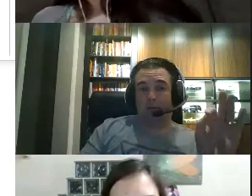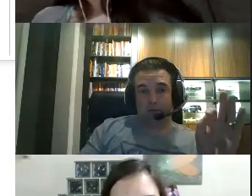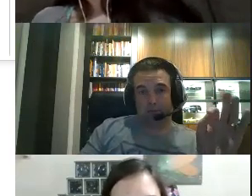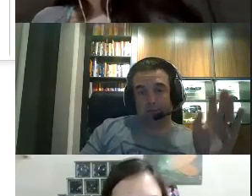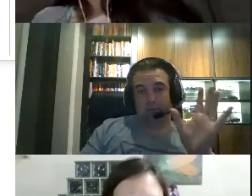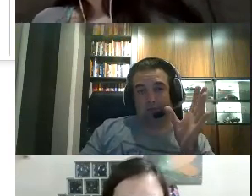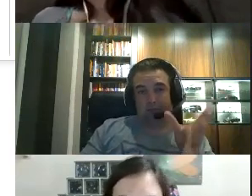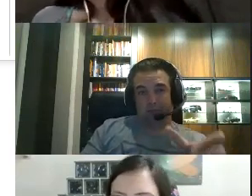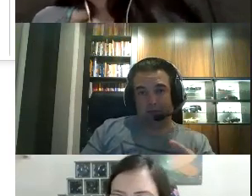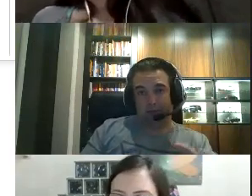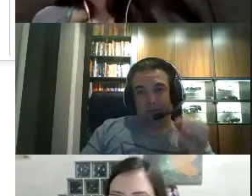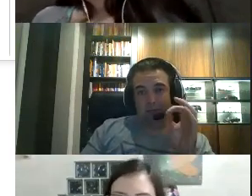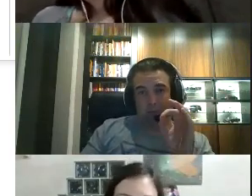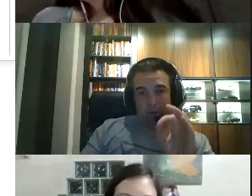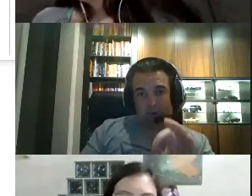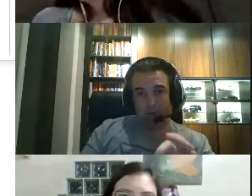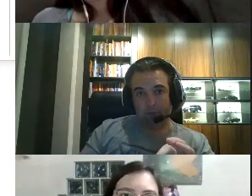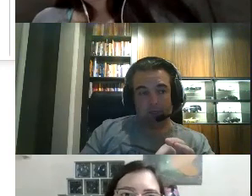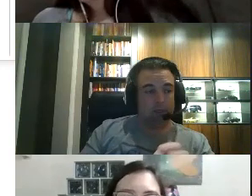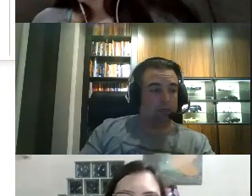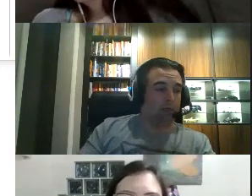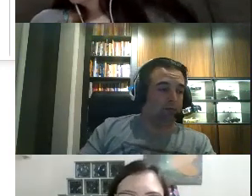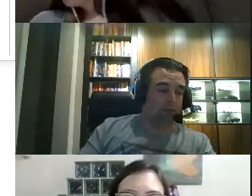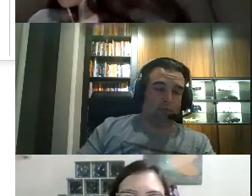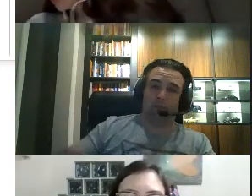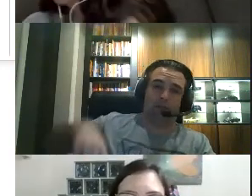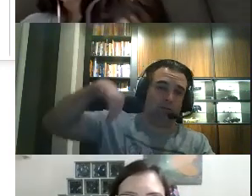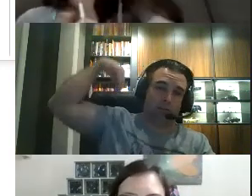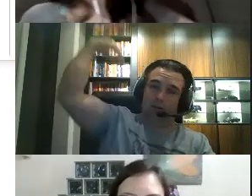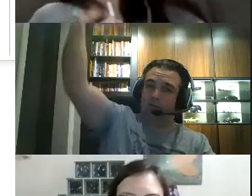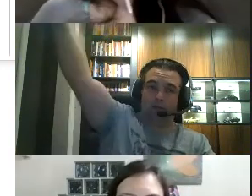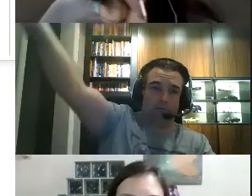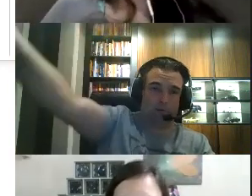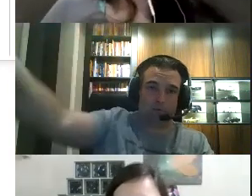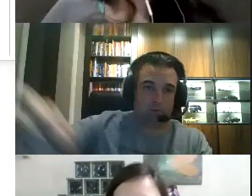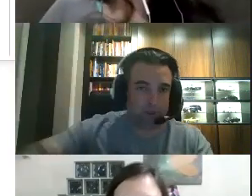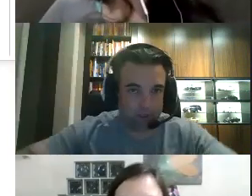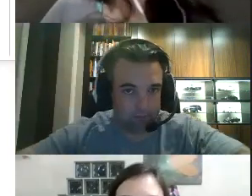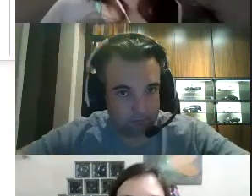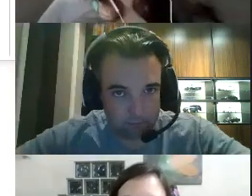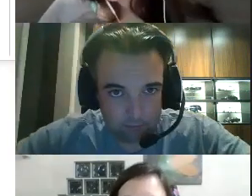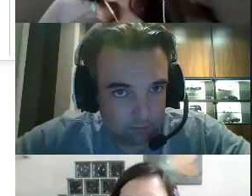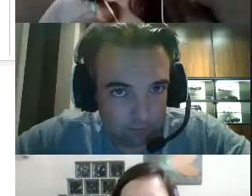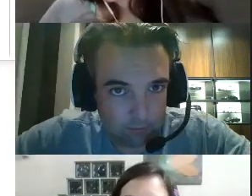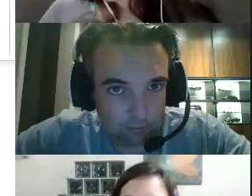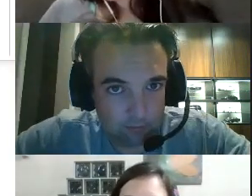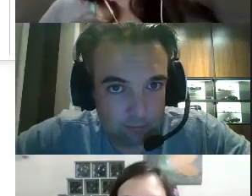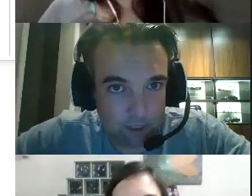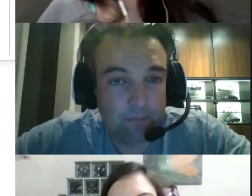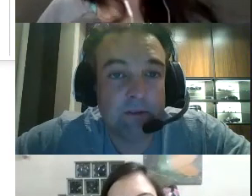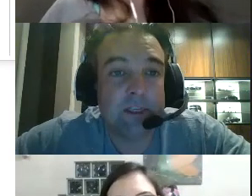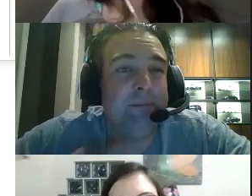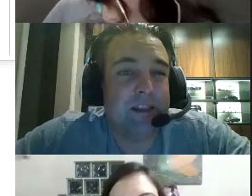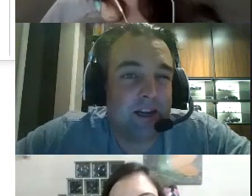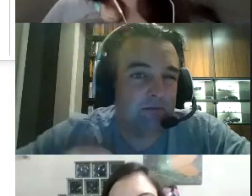Mesmo caso, a gente entra aqui, eu passo o link e vocês me entregam até a hora da prova do outro dia.